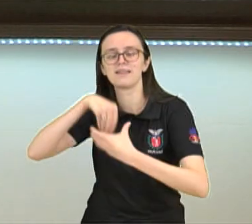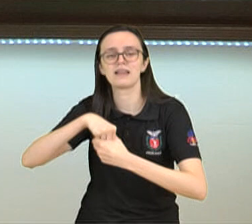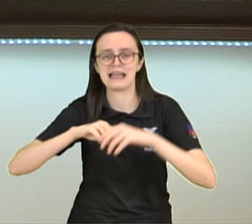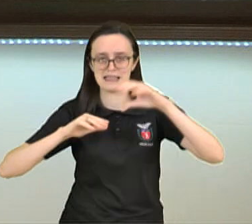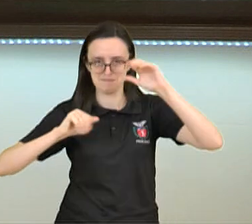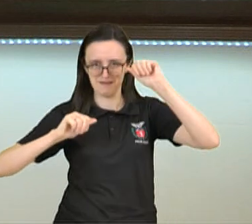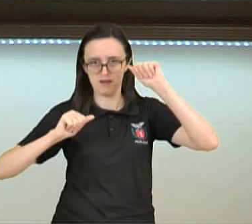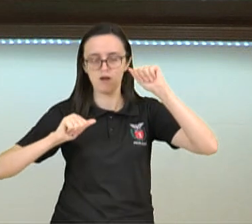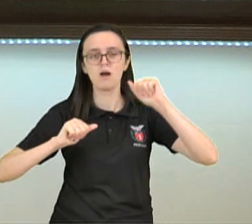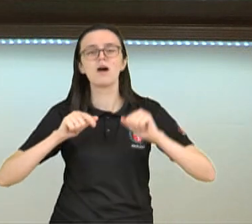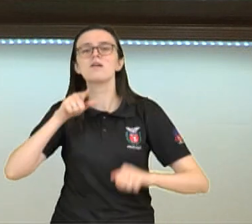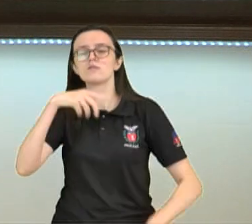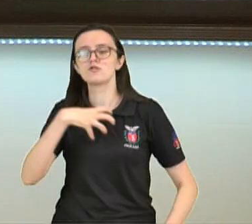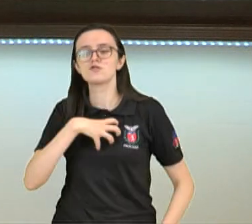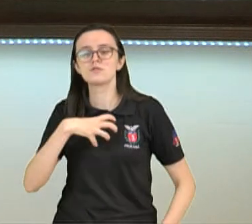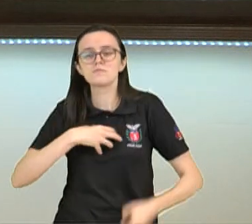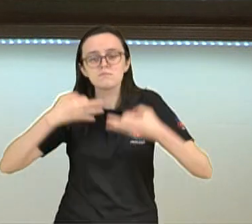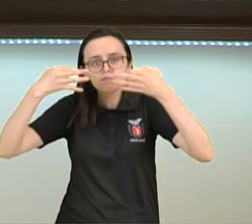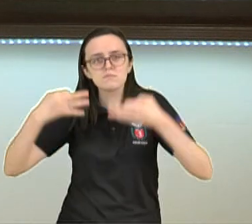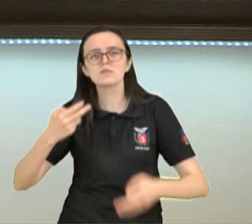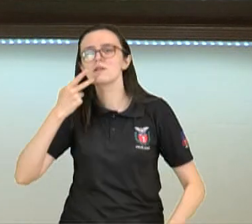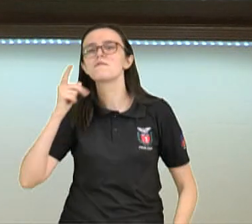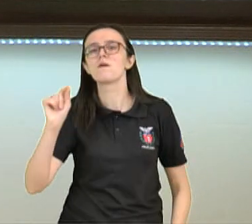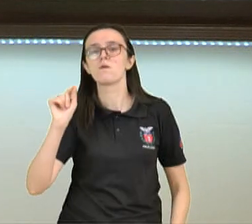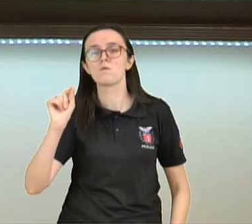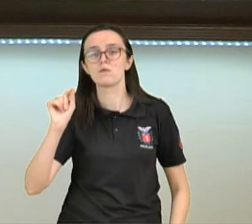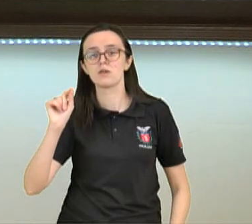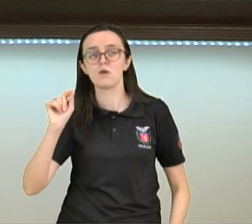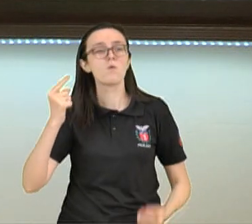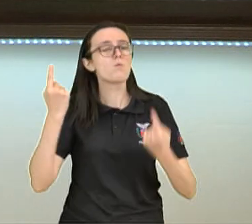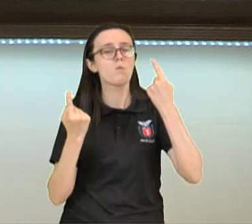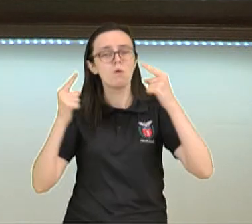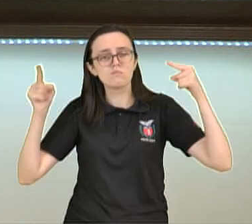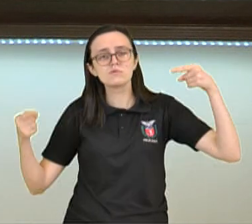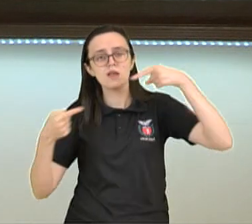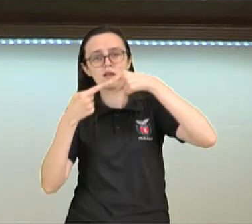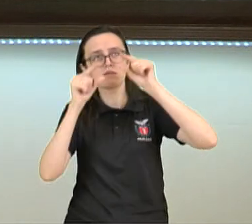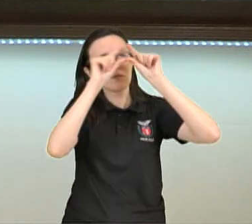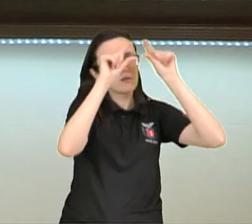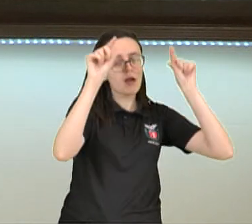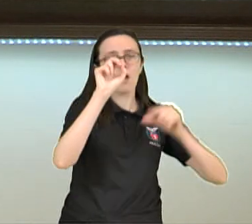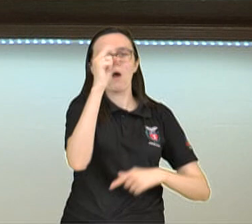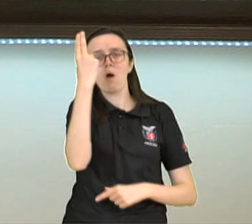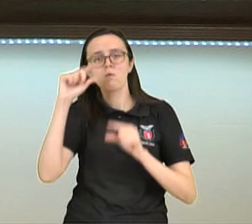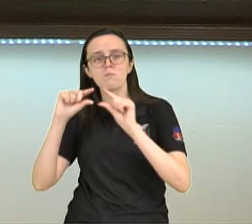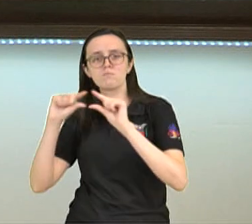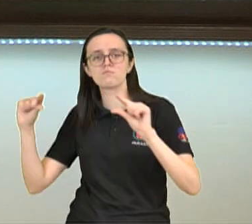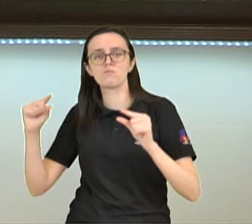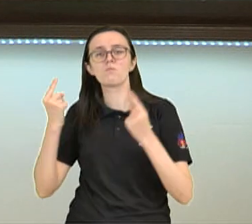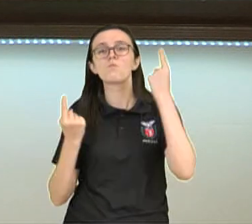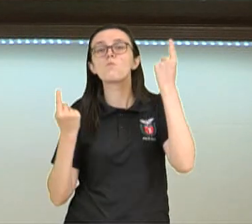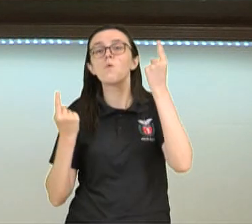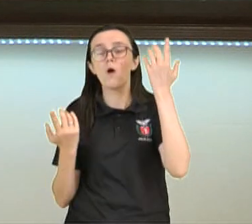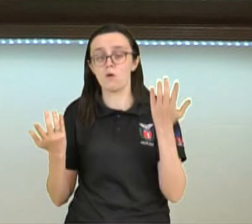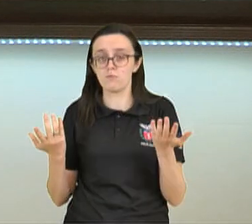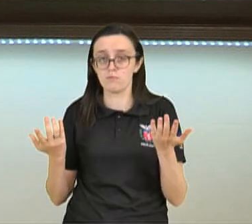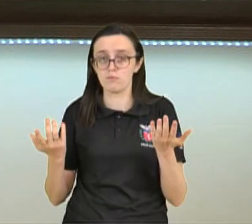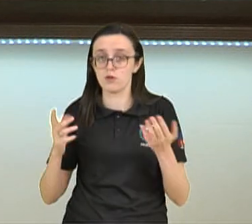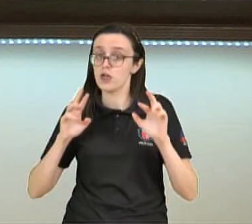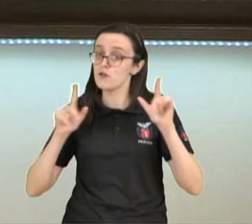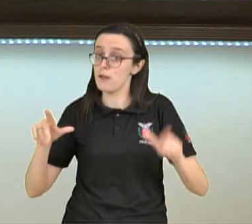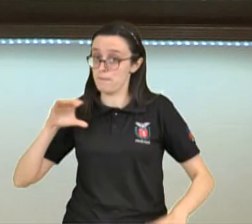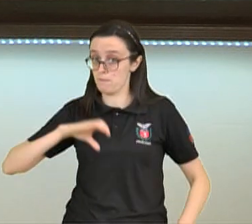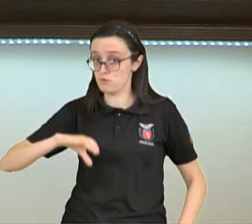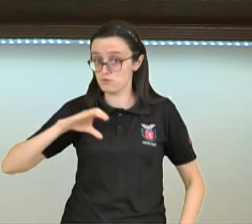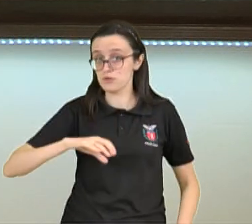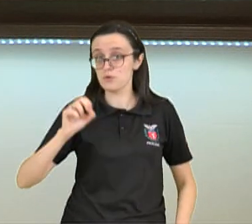é correto você dizer o quê? Tenho fome ou estou com fome? Só para lembrar, é diferente do